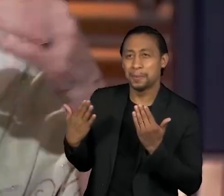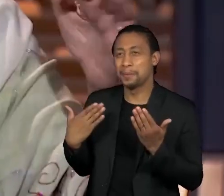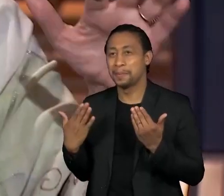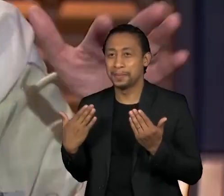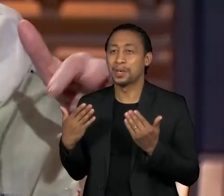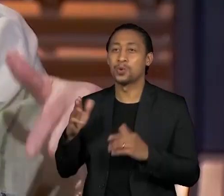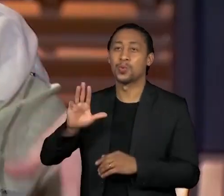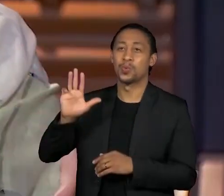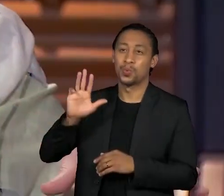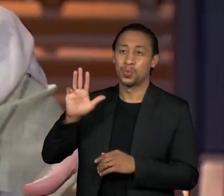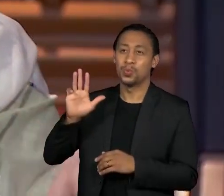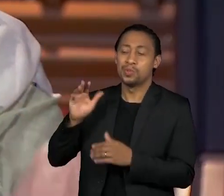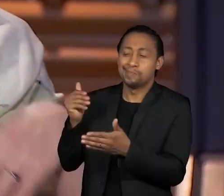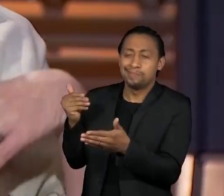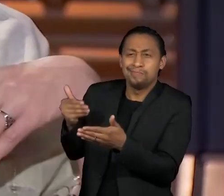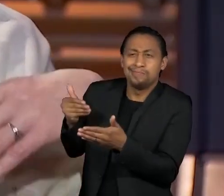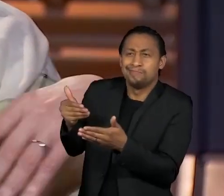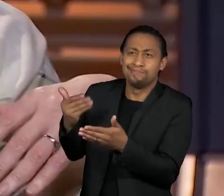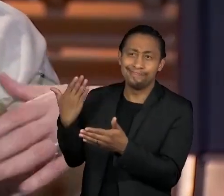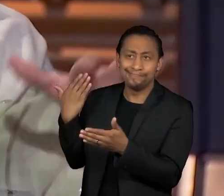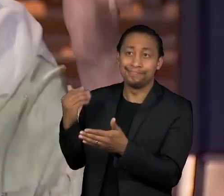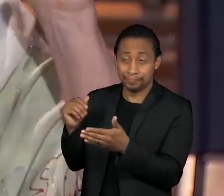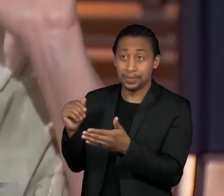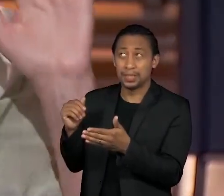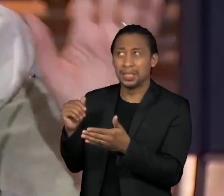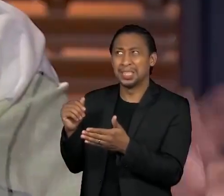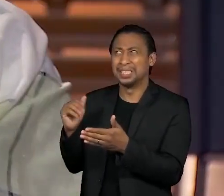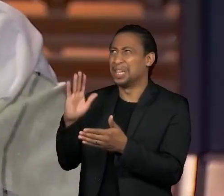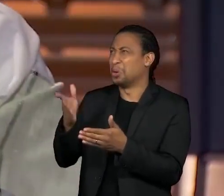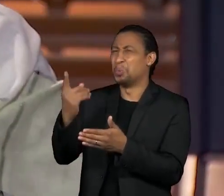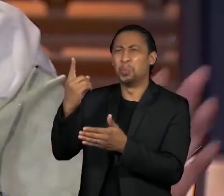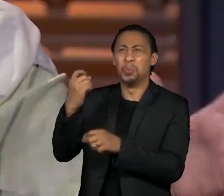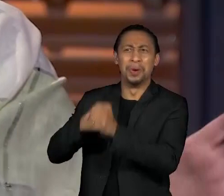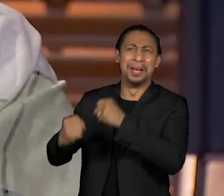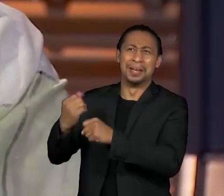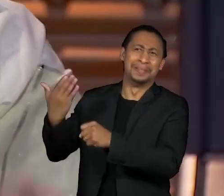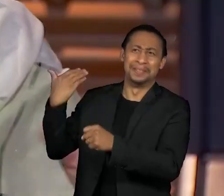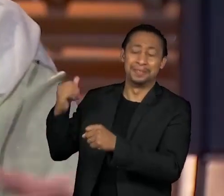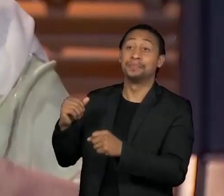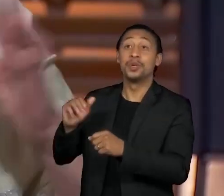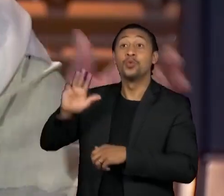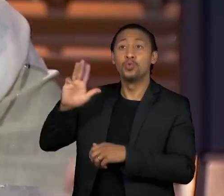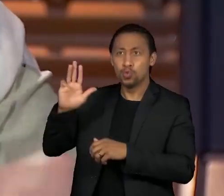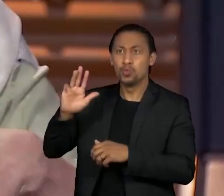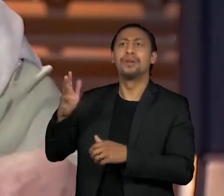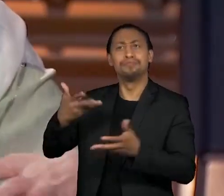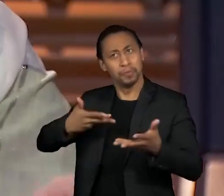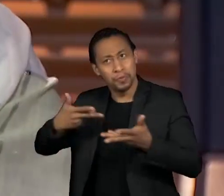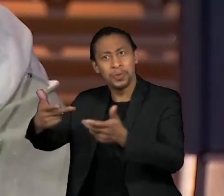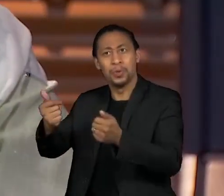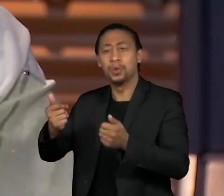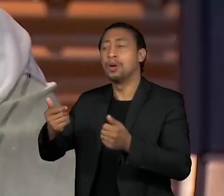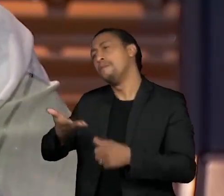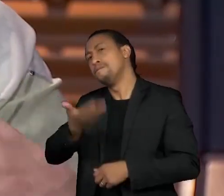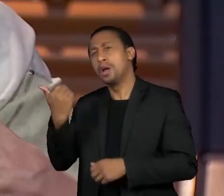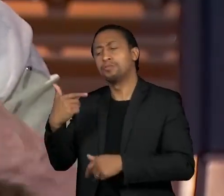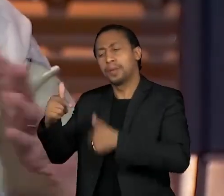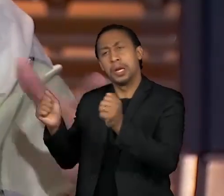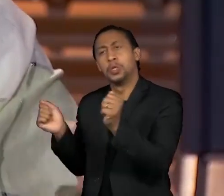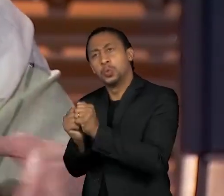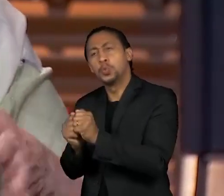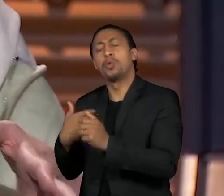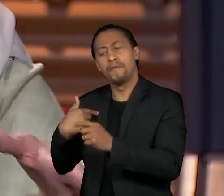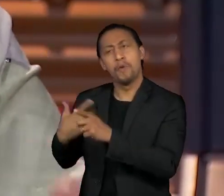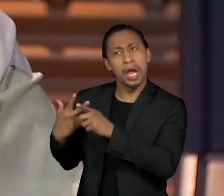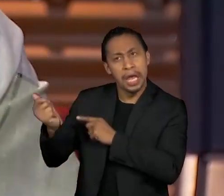nos tempos recentes faz um ano você vai comigo vou ganhar você vem comigo e tal não sei o quê então eu